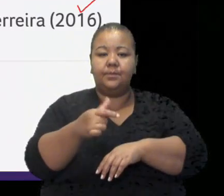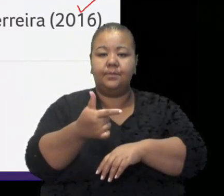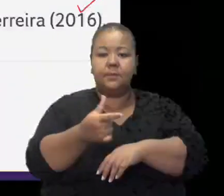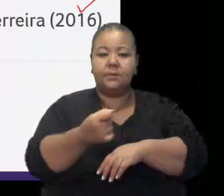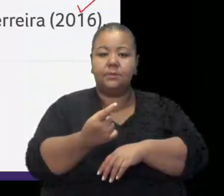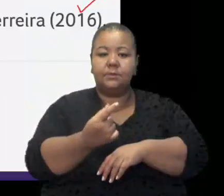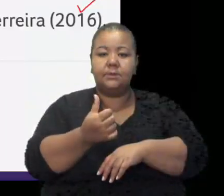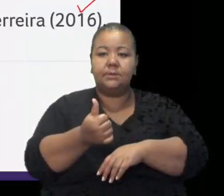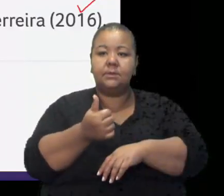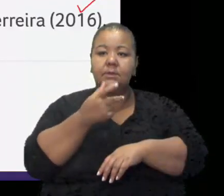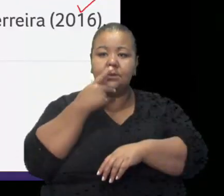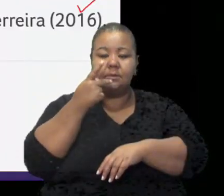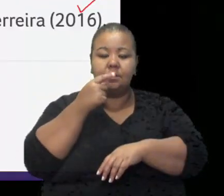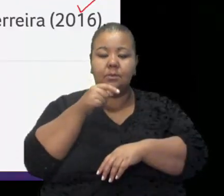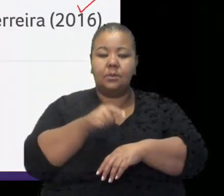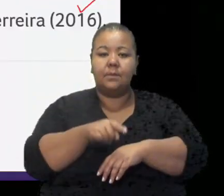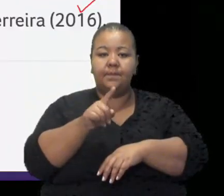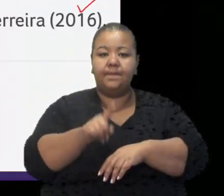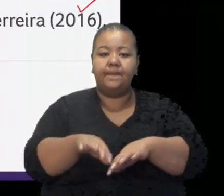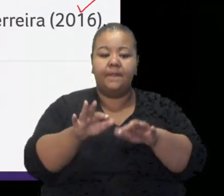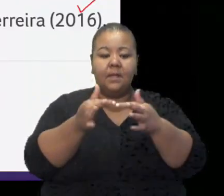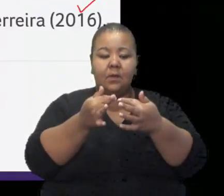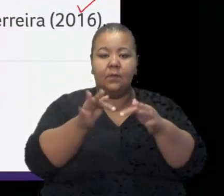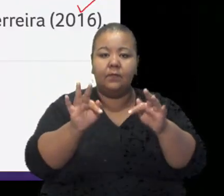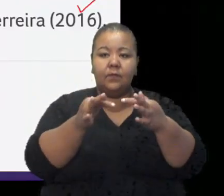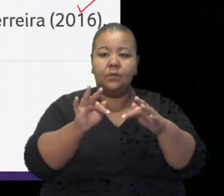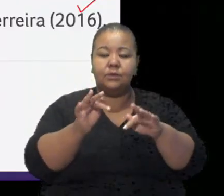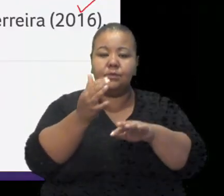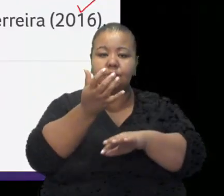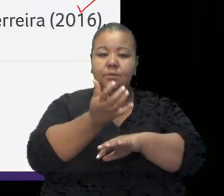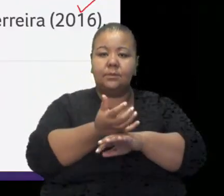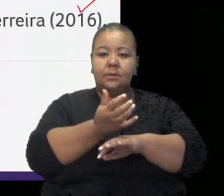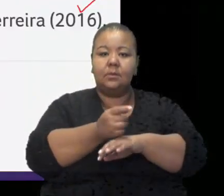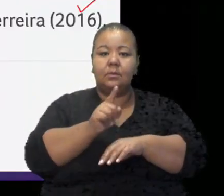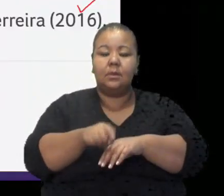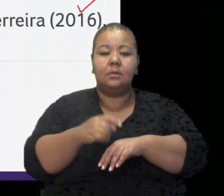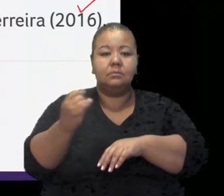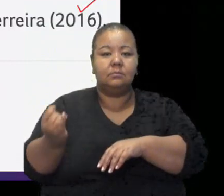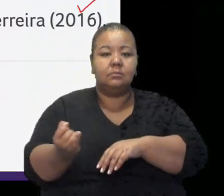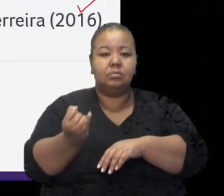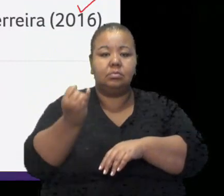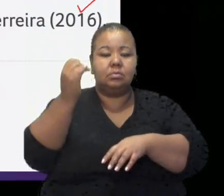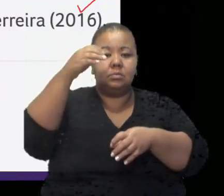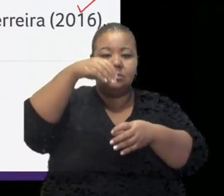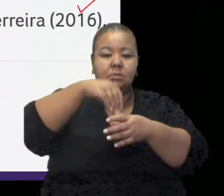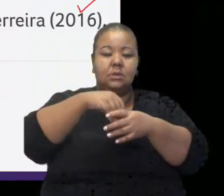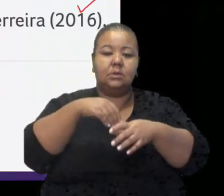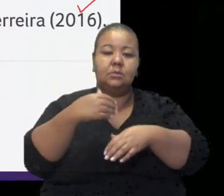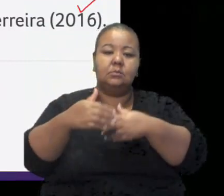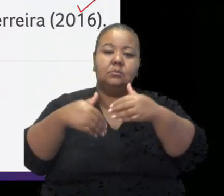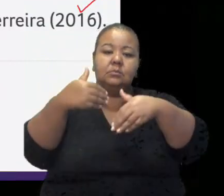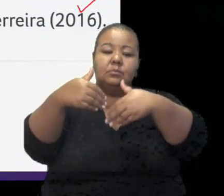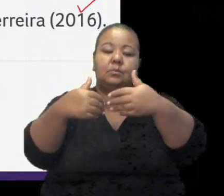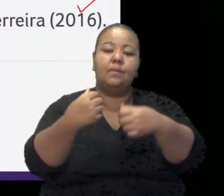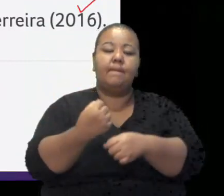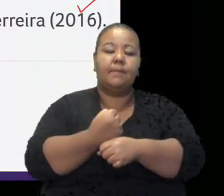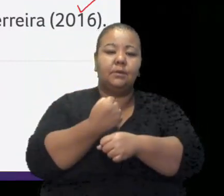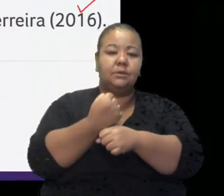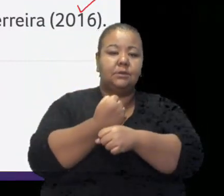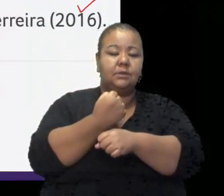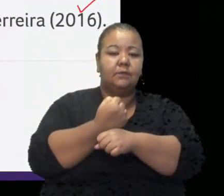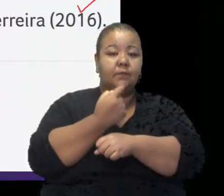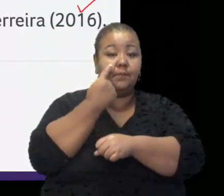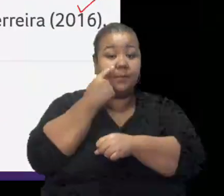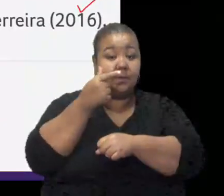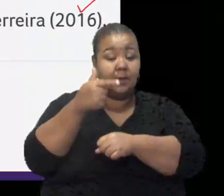diz o seguinte: o fluxo de materiais ele é essencial dentro de um processo produtivo, pois define